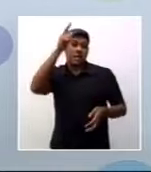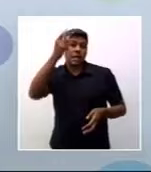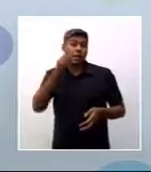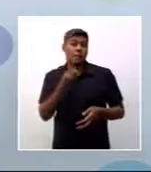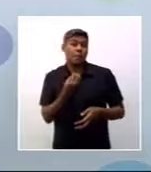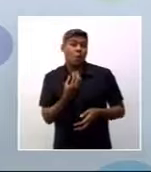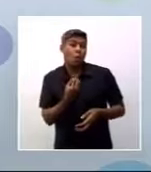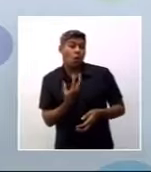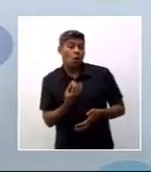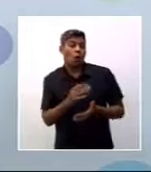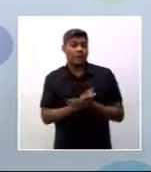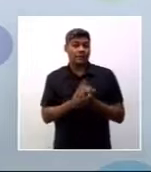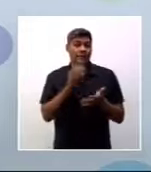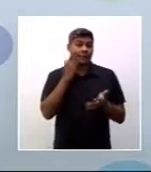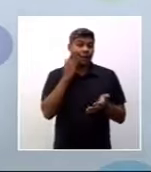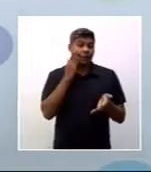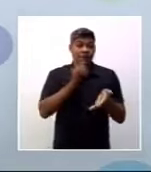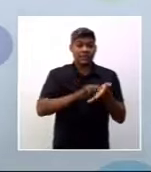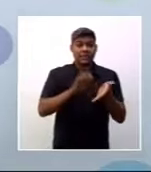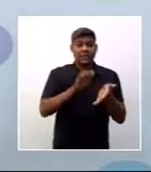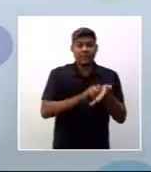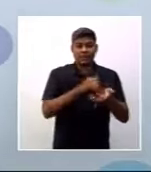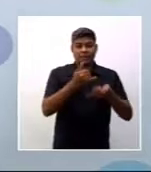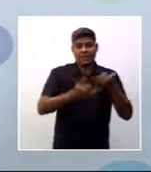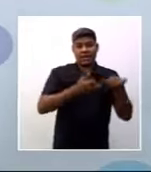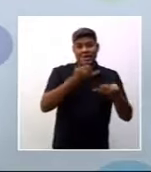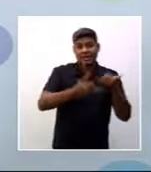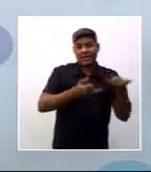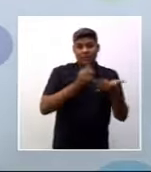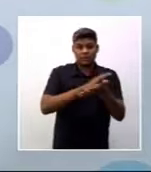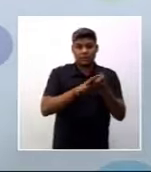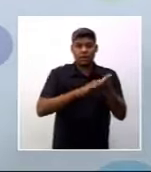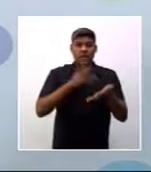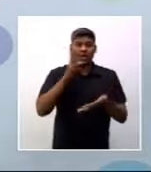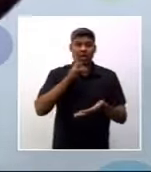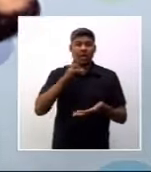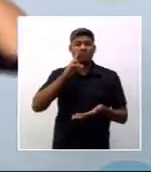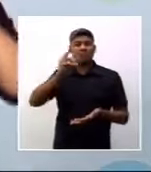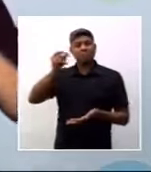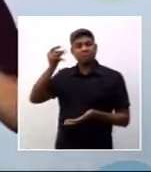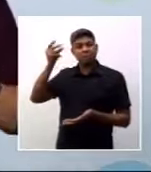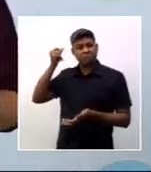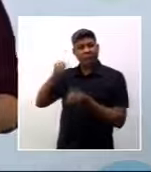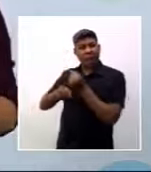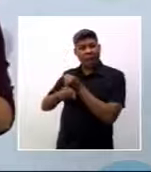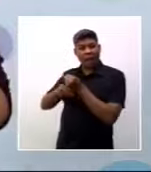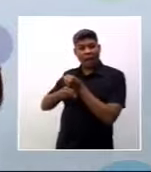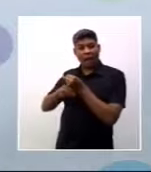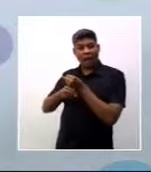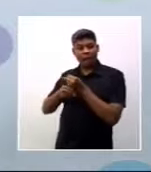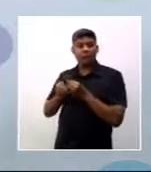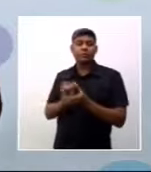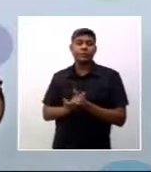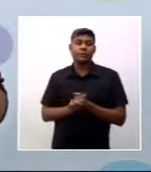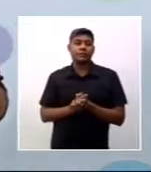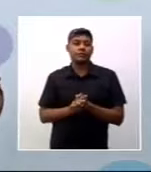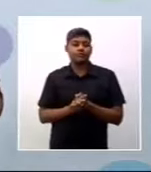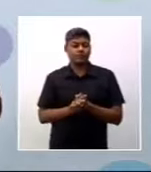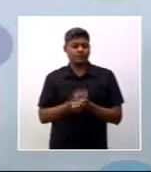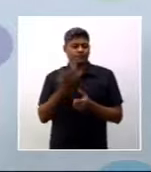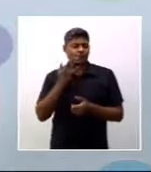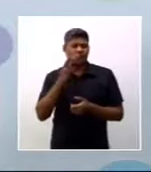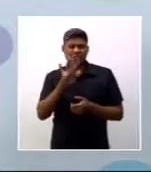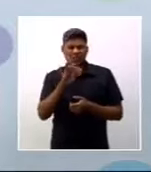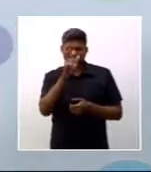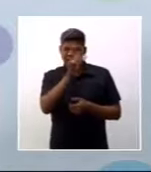intenção se ela não tá escrevendo ali para brincar né eu lembro que há uns bons anos atrás eu acho que